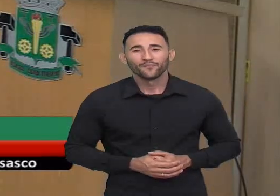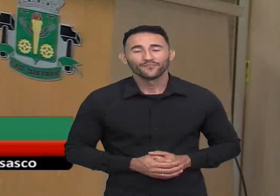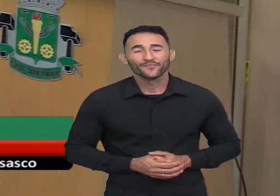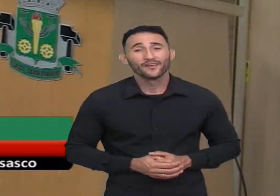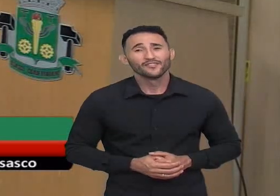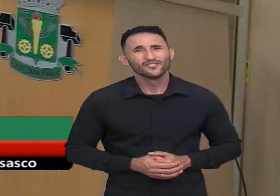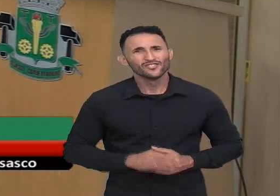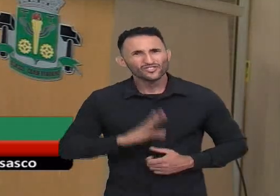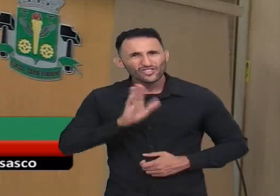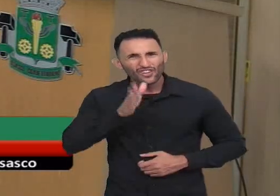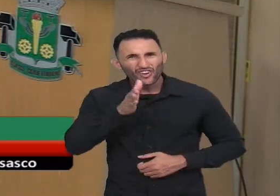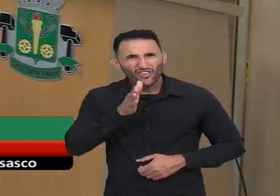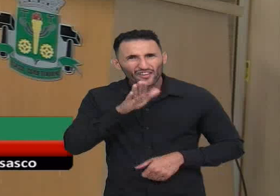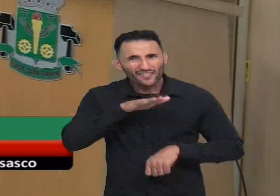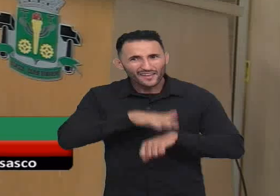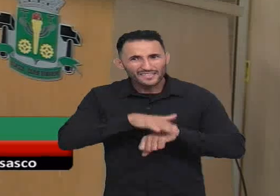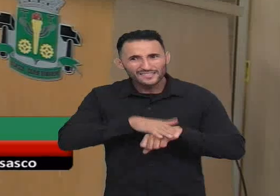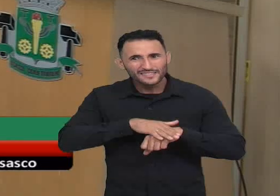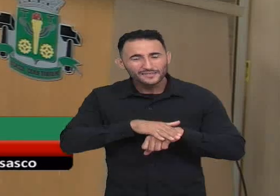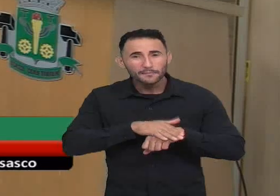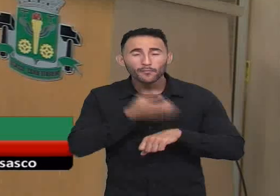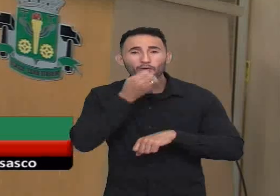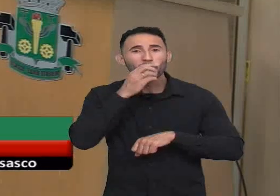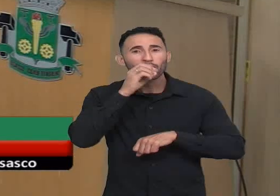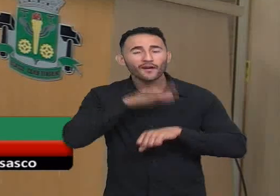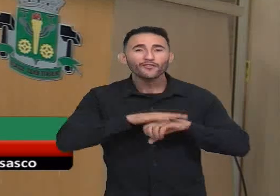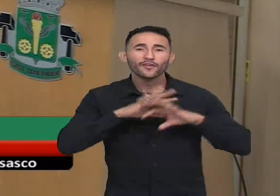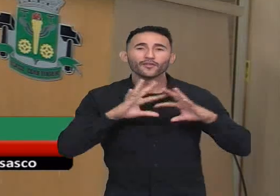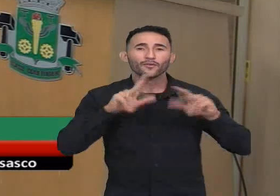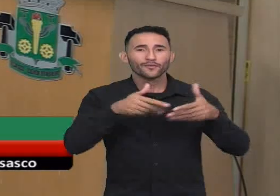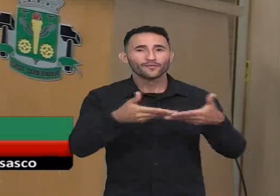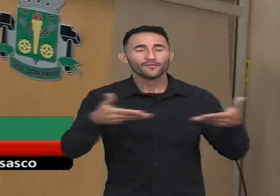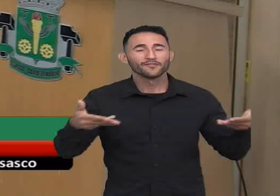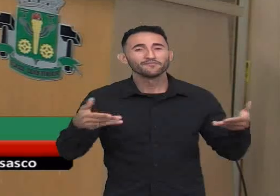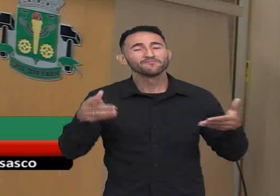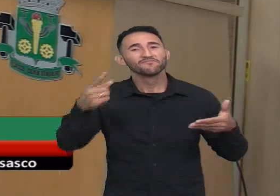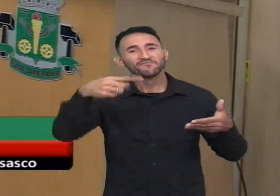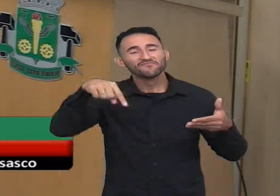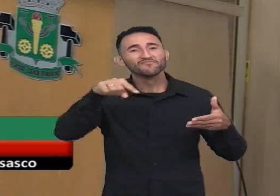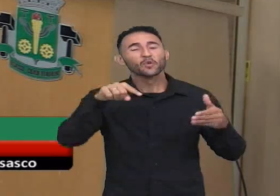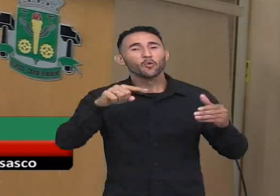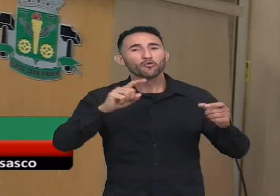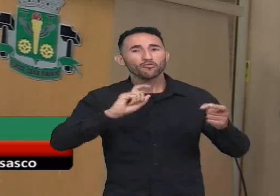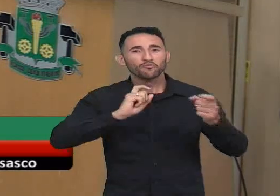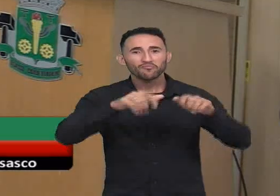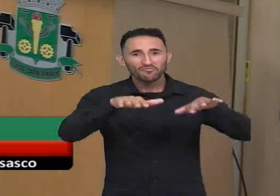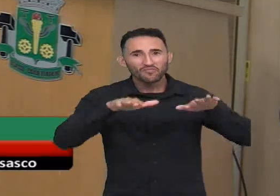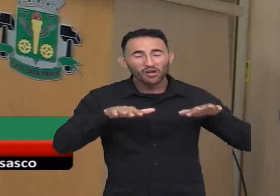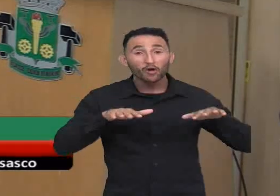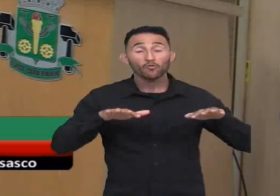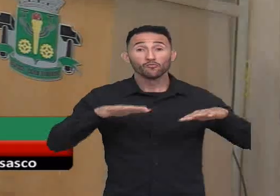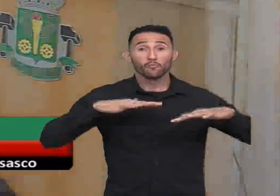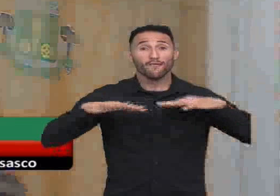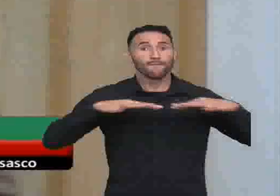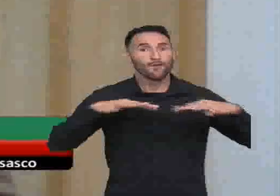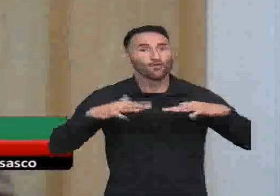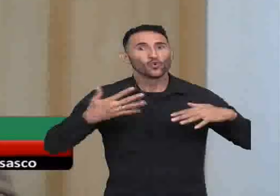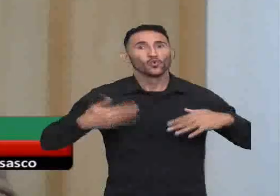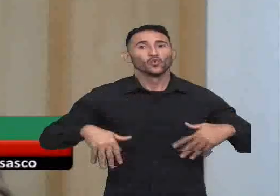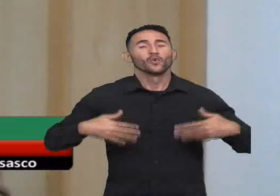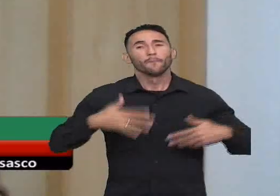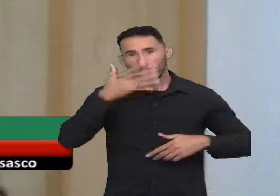Já é boa tarde. Boa tarde a todos. Estou muito feliz, sessão bastante movimentada hoje, recebendo muitas pessoas